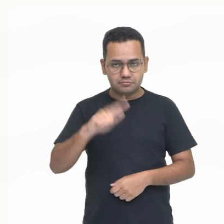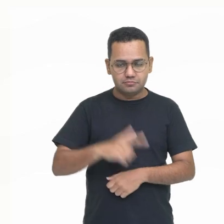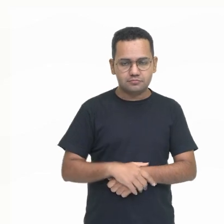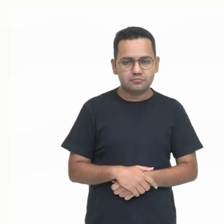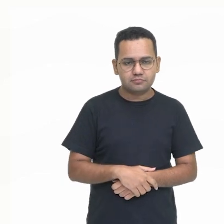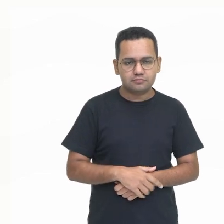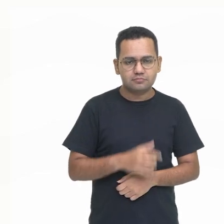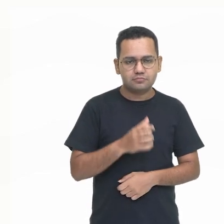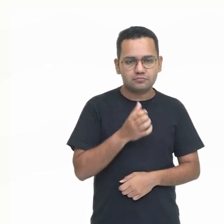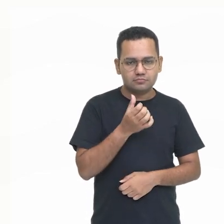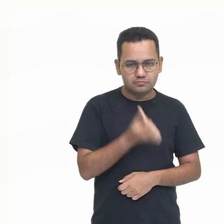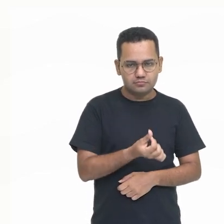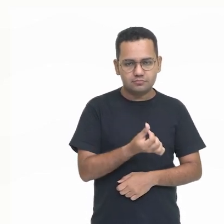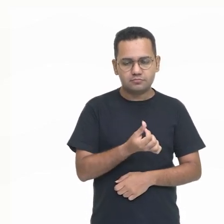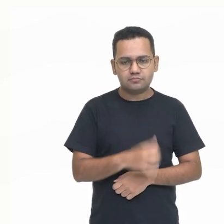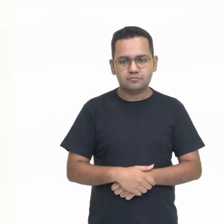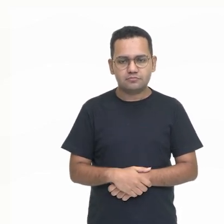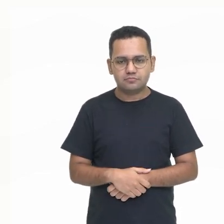vai ter aqui, ó,